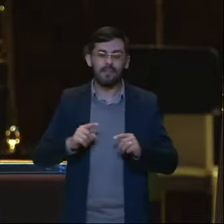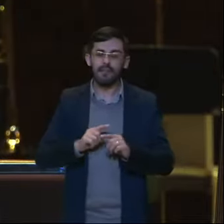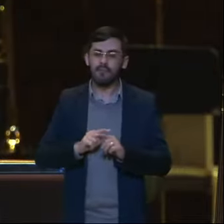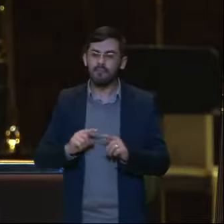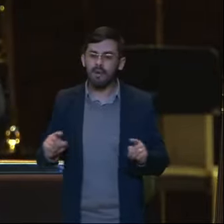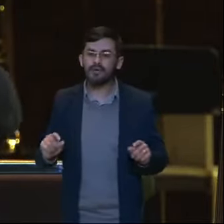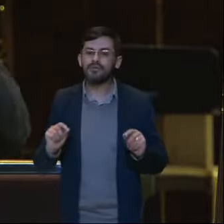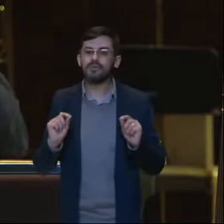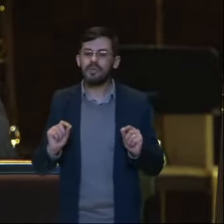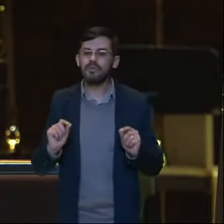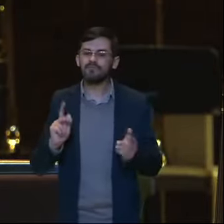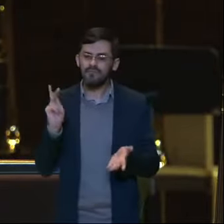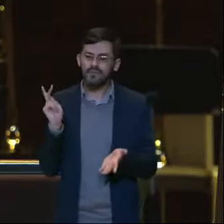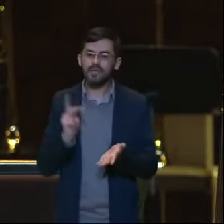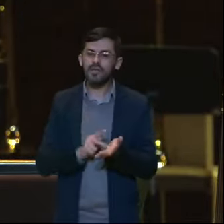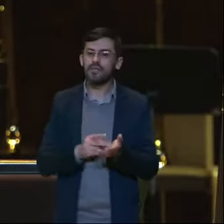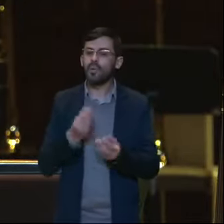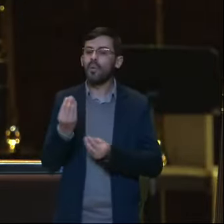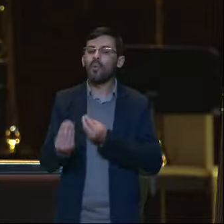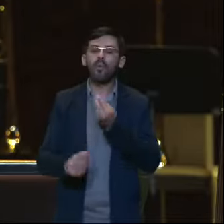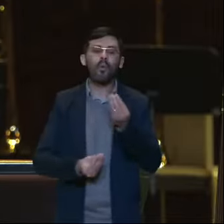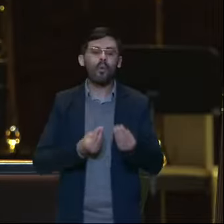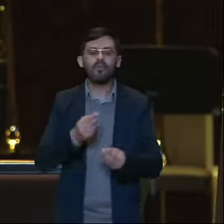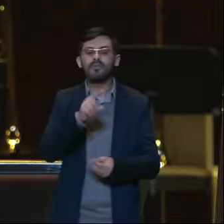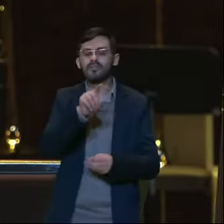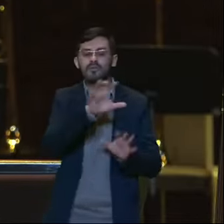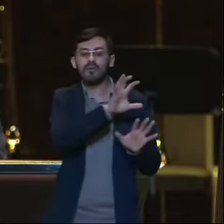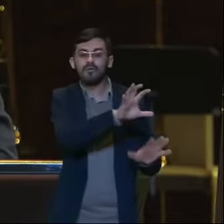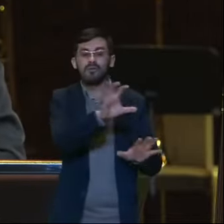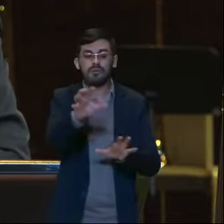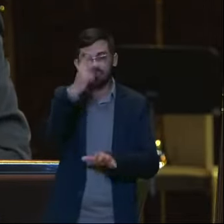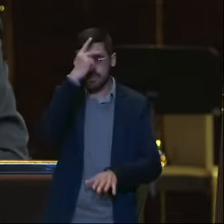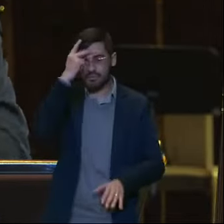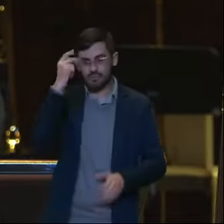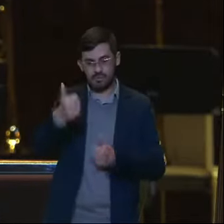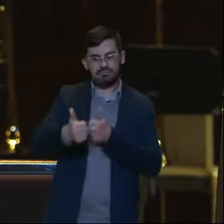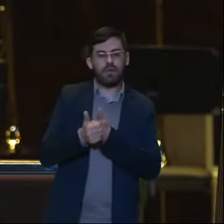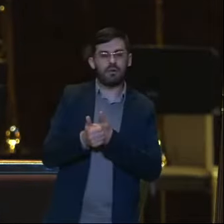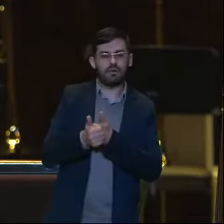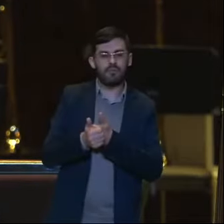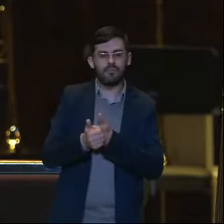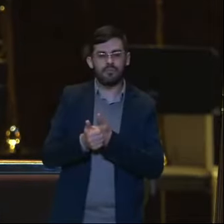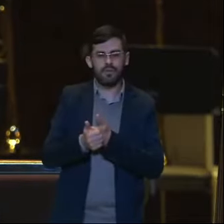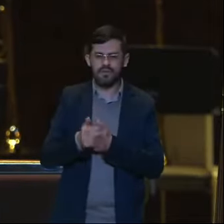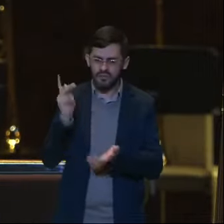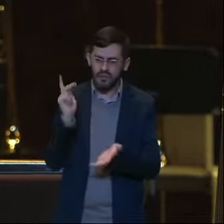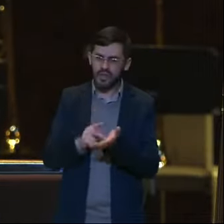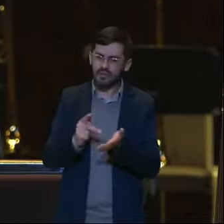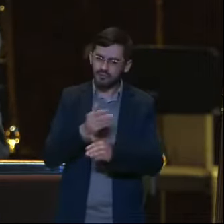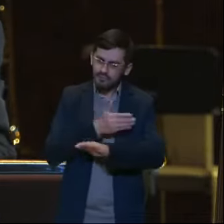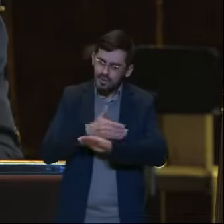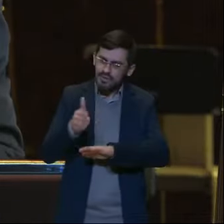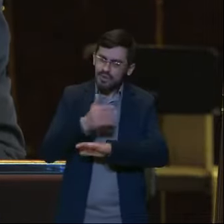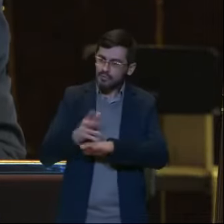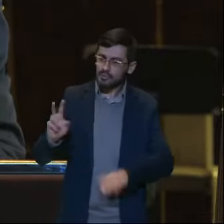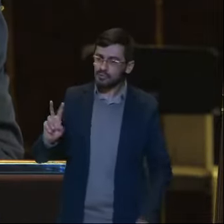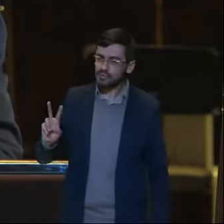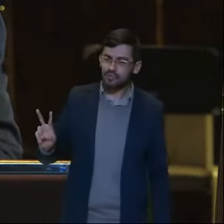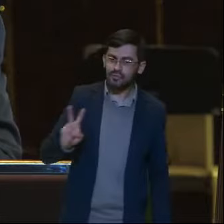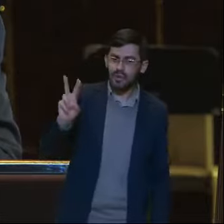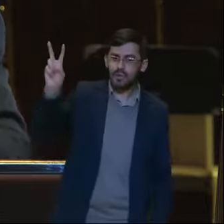irmãos, com as suas palavras e com a sua forma de viver, você está influenciando aqueles ao seu redor. E quando você vive o valor do reino na sua universidade,